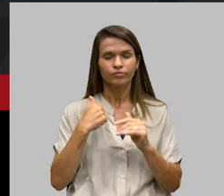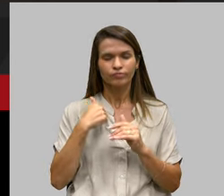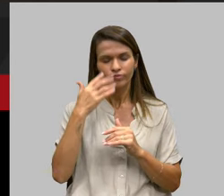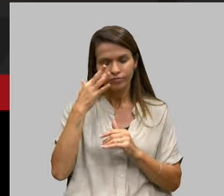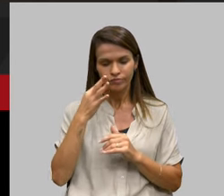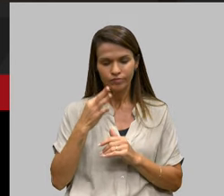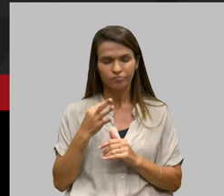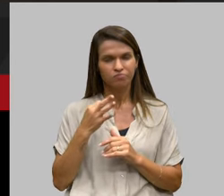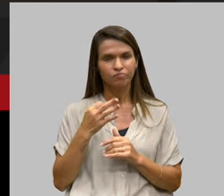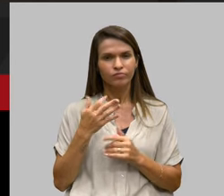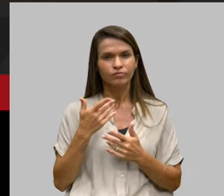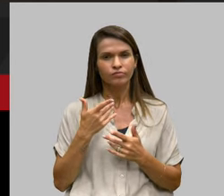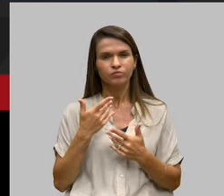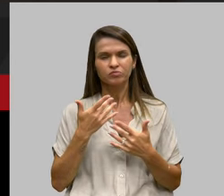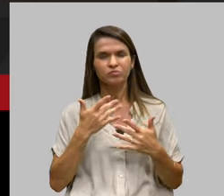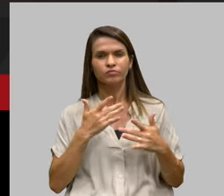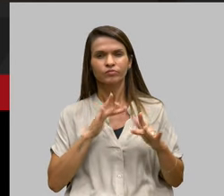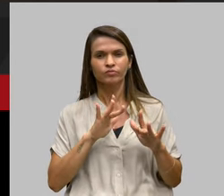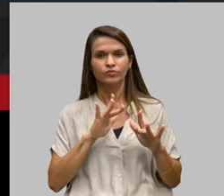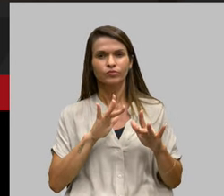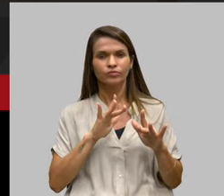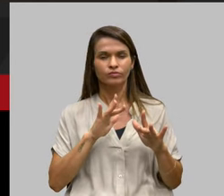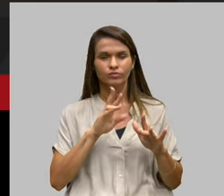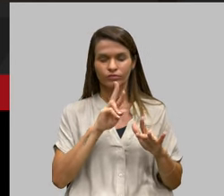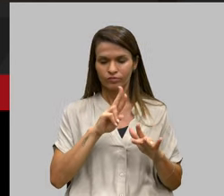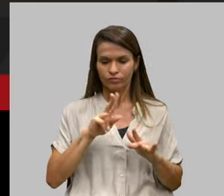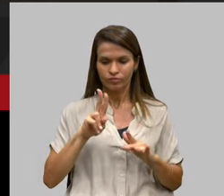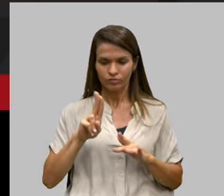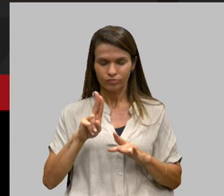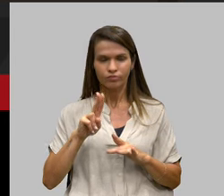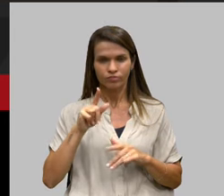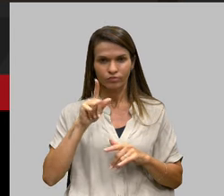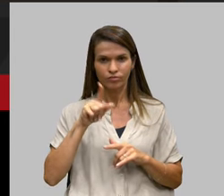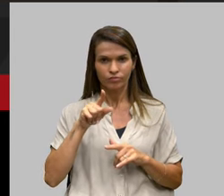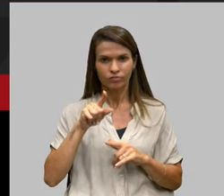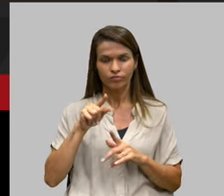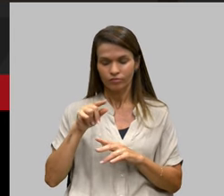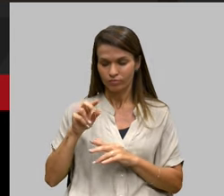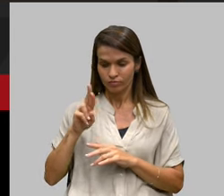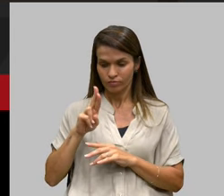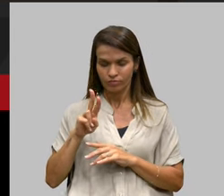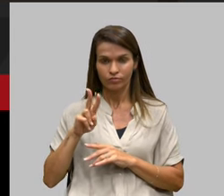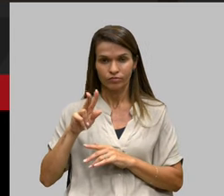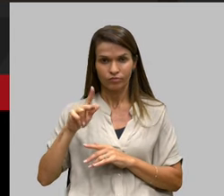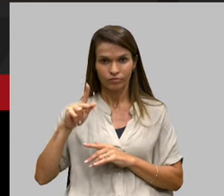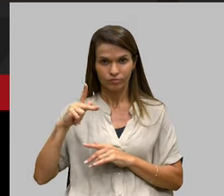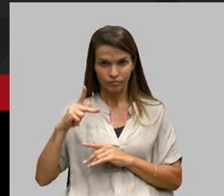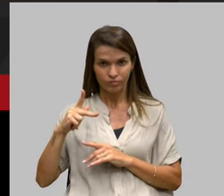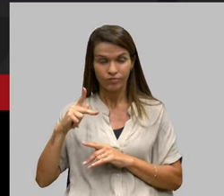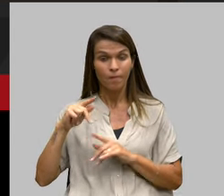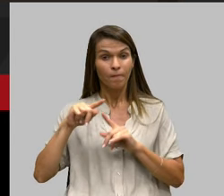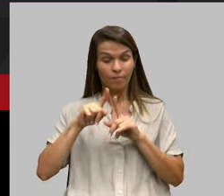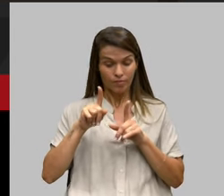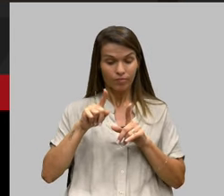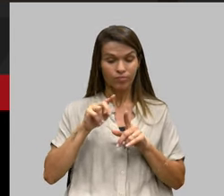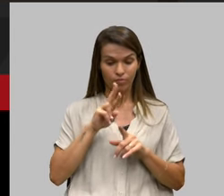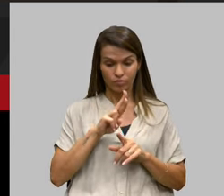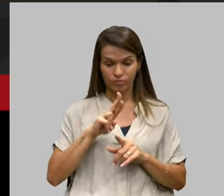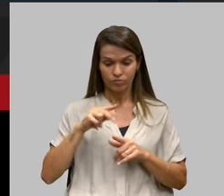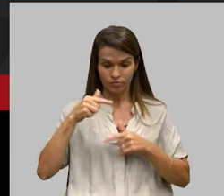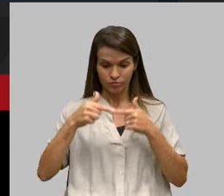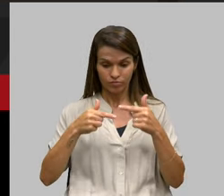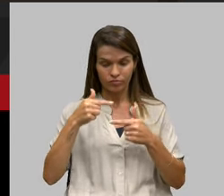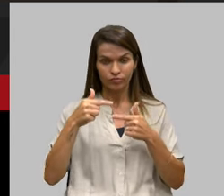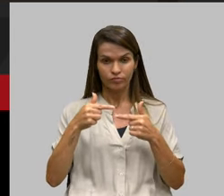pretendia que o regime jurídico único fosse um regime Previdenciário mas sim um regime de trabalho né e os regimes